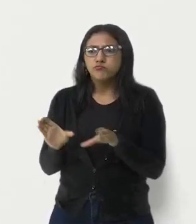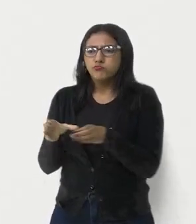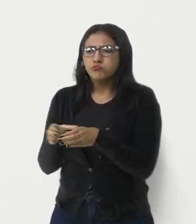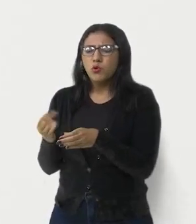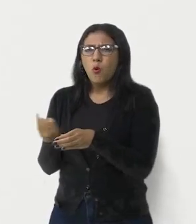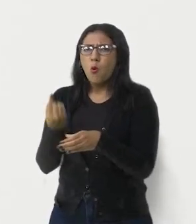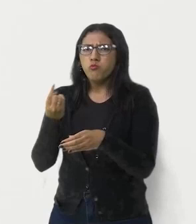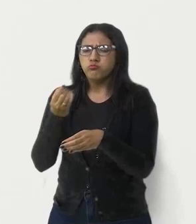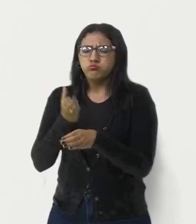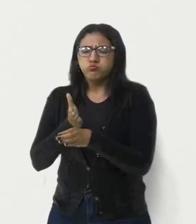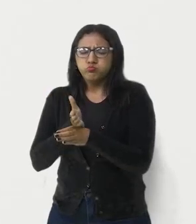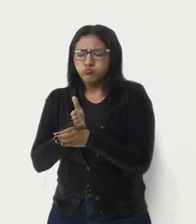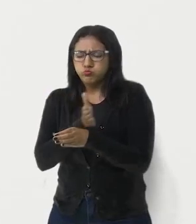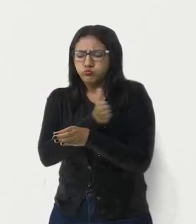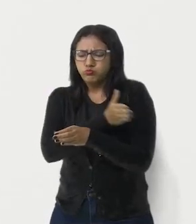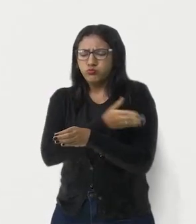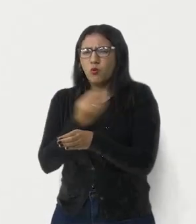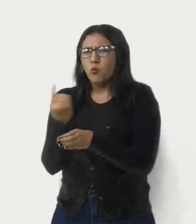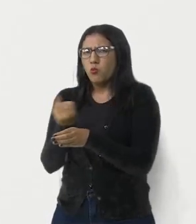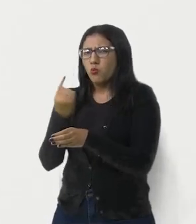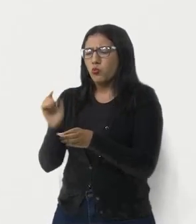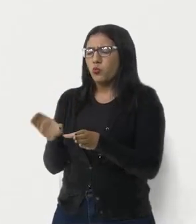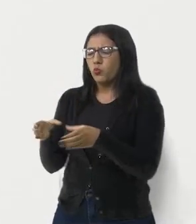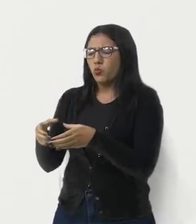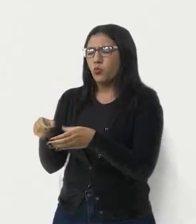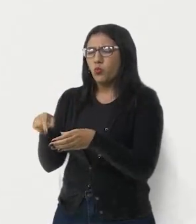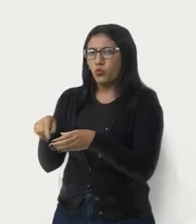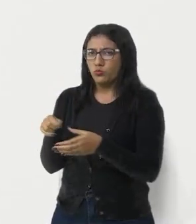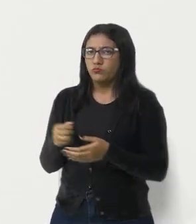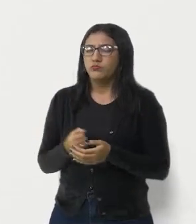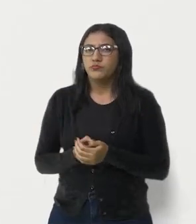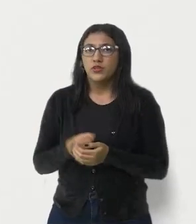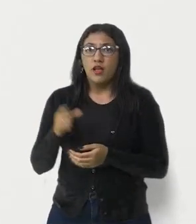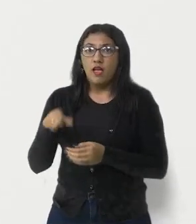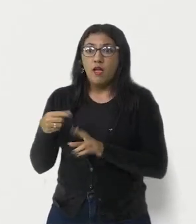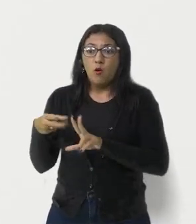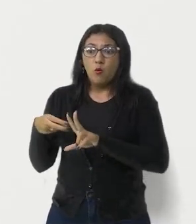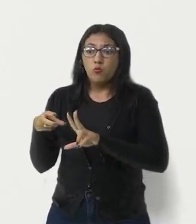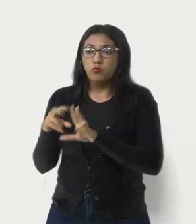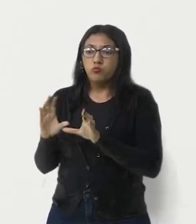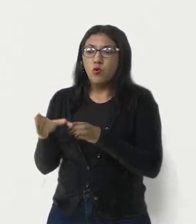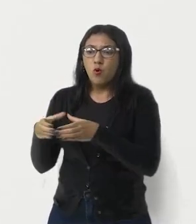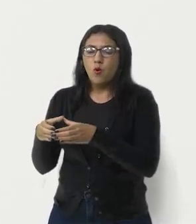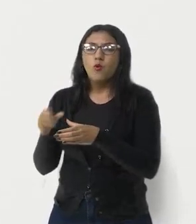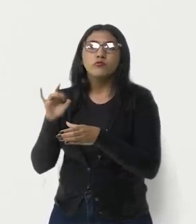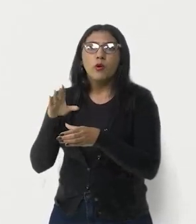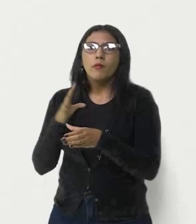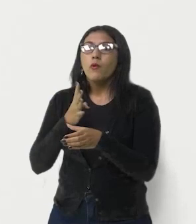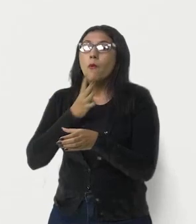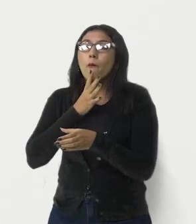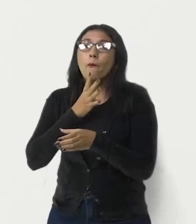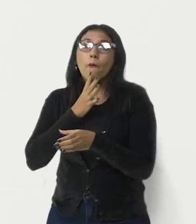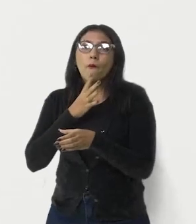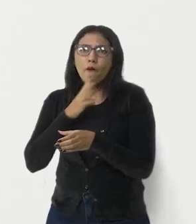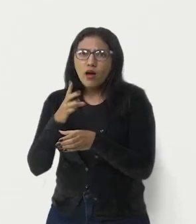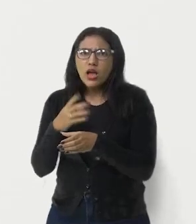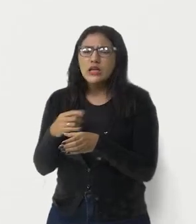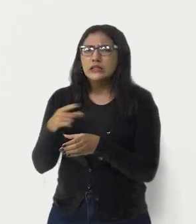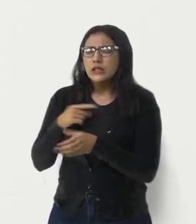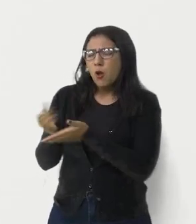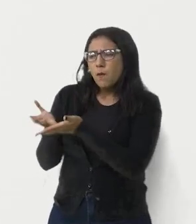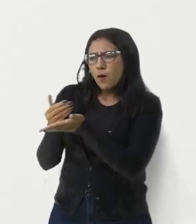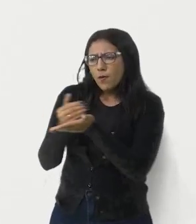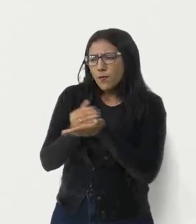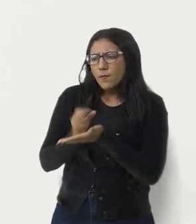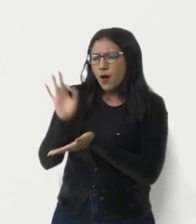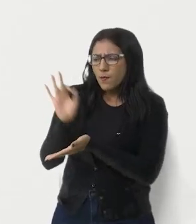é um número estimado. Então, são as tribos indígenas que são conhecidas e podem, então, ser censeadas